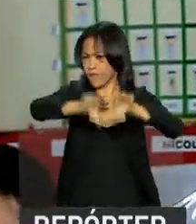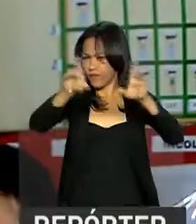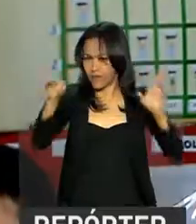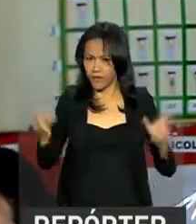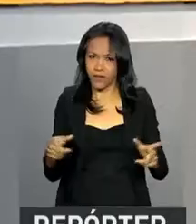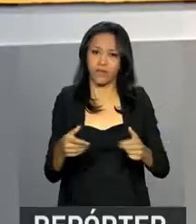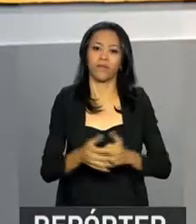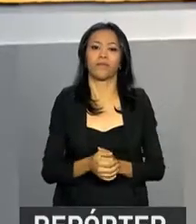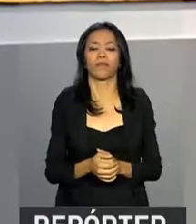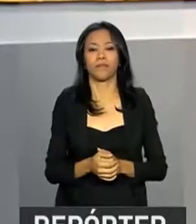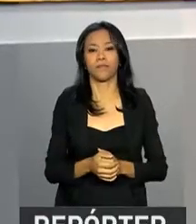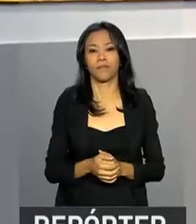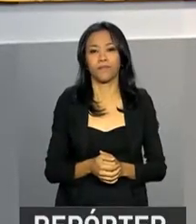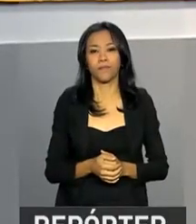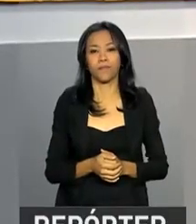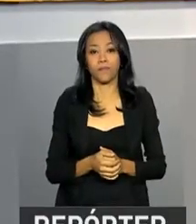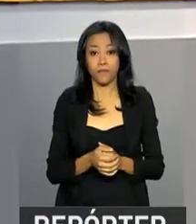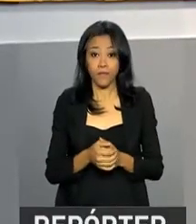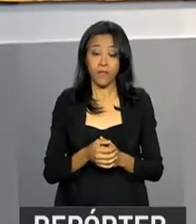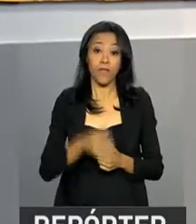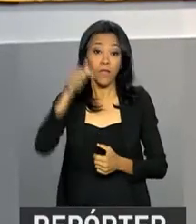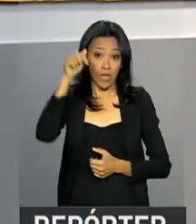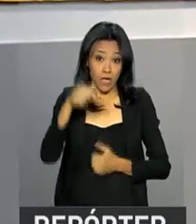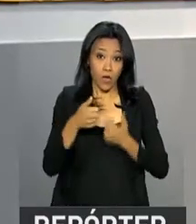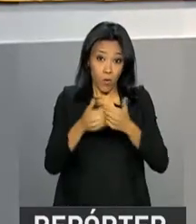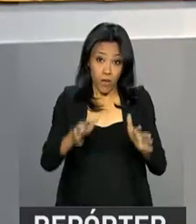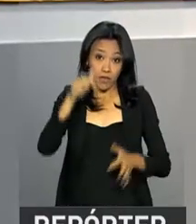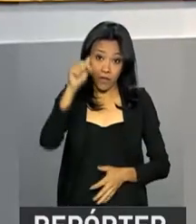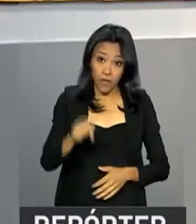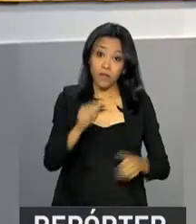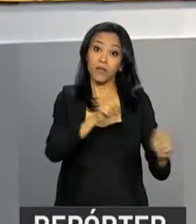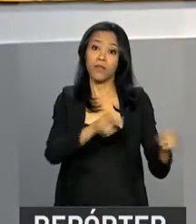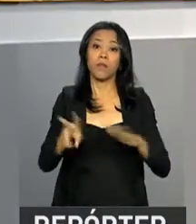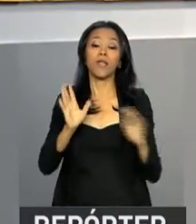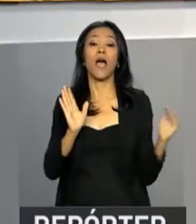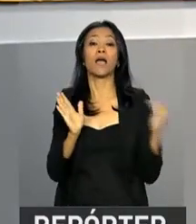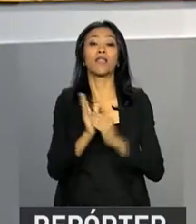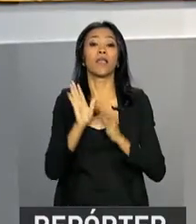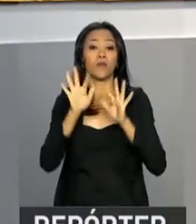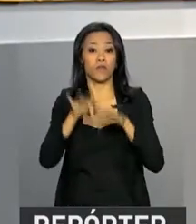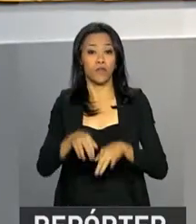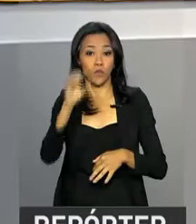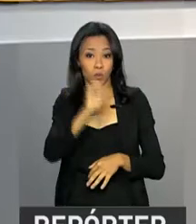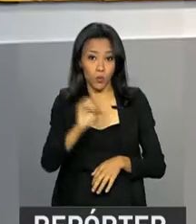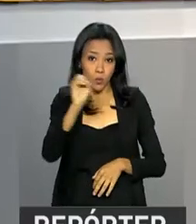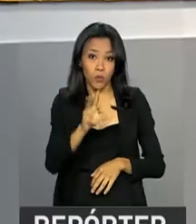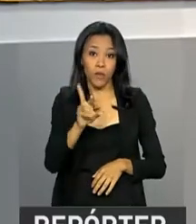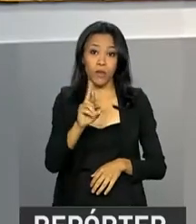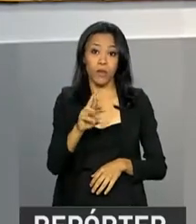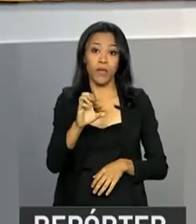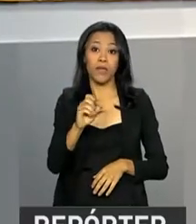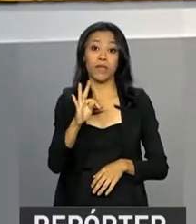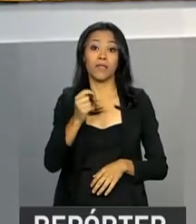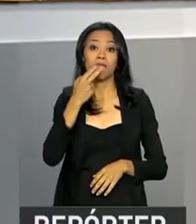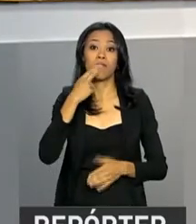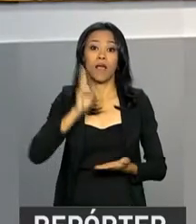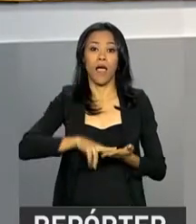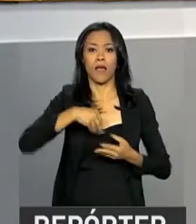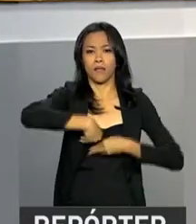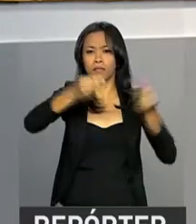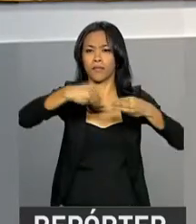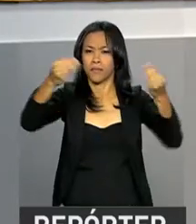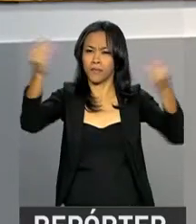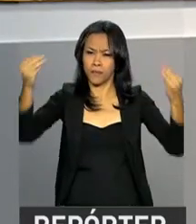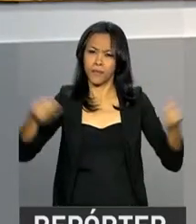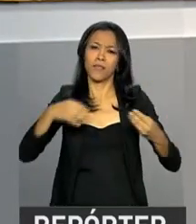literários a partir desta semana até o final de outubro a receita federal vai enviar cartas a cerca de 340